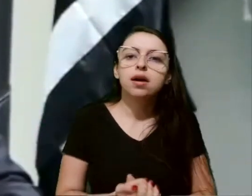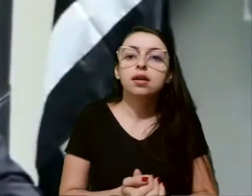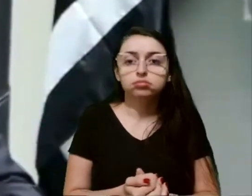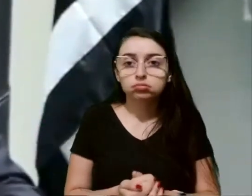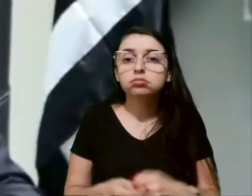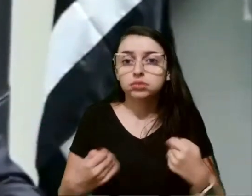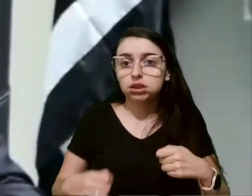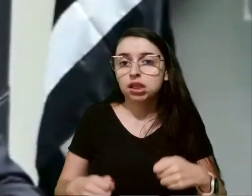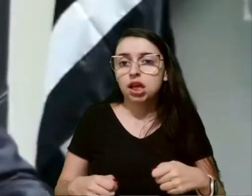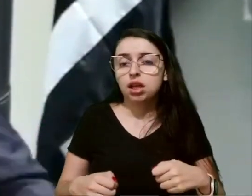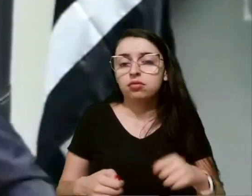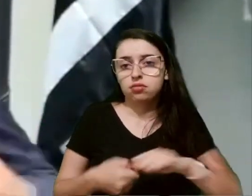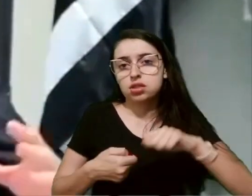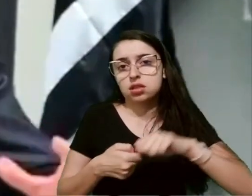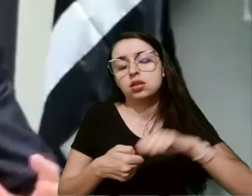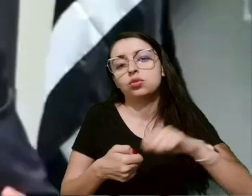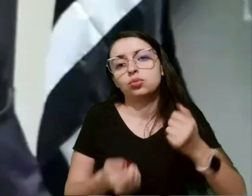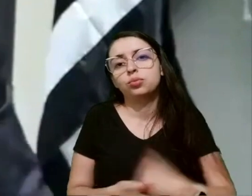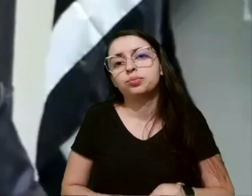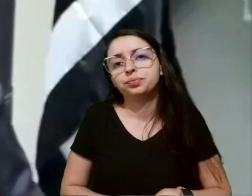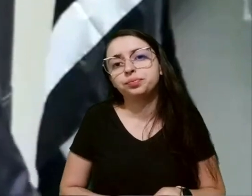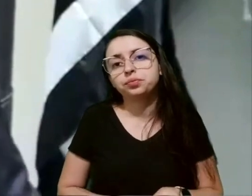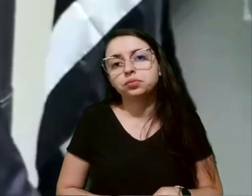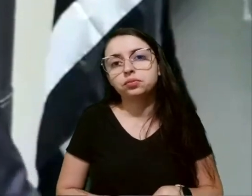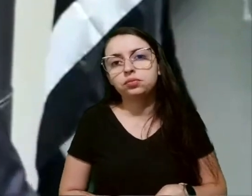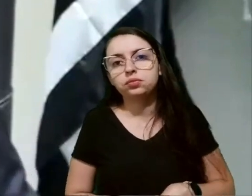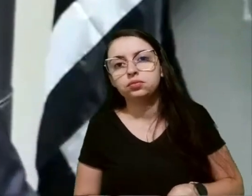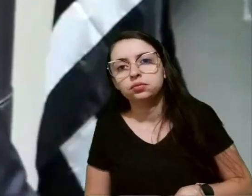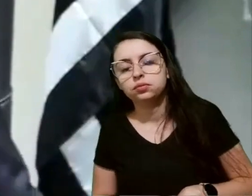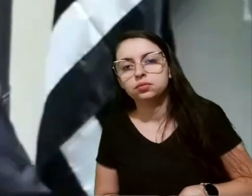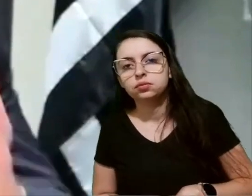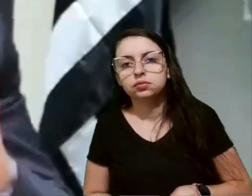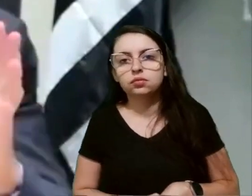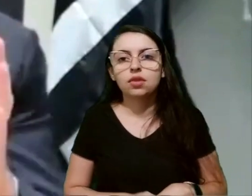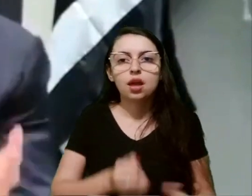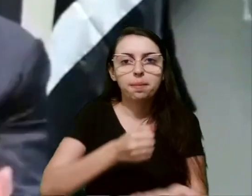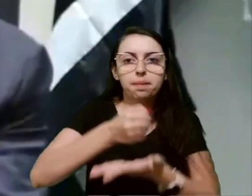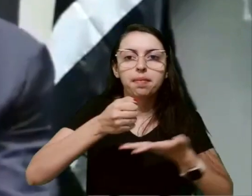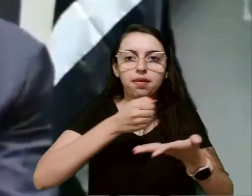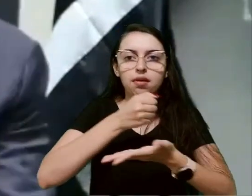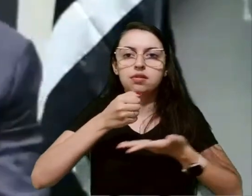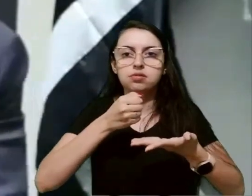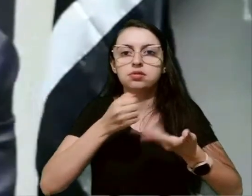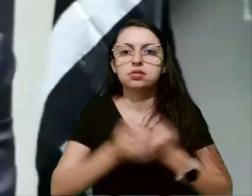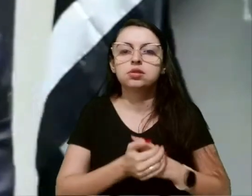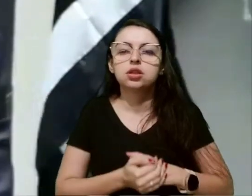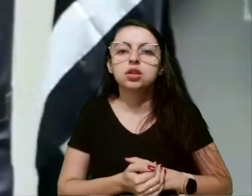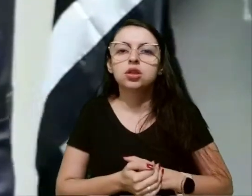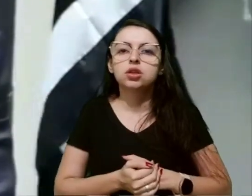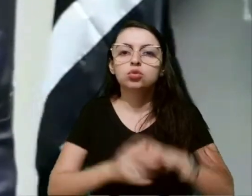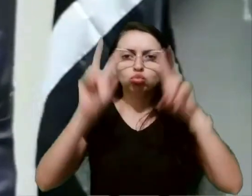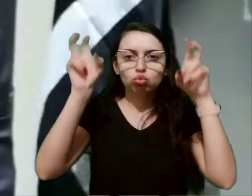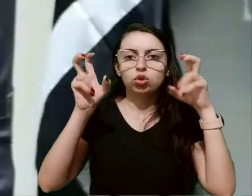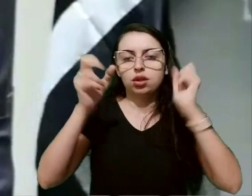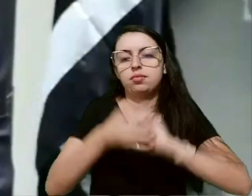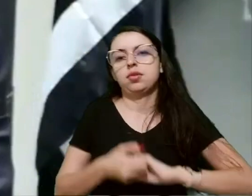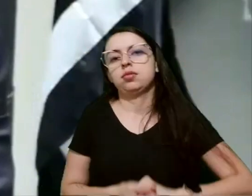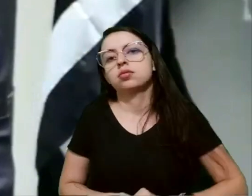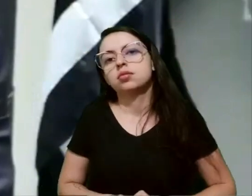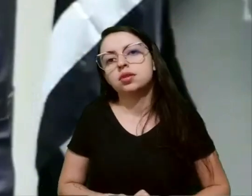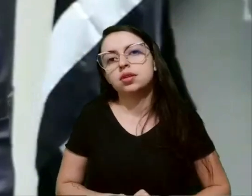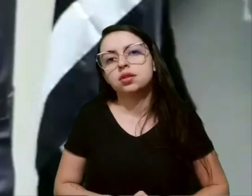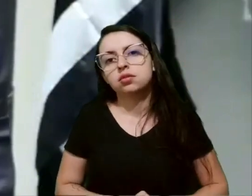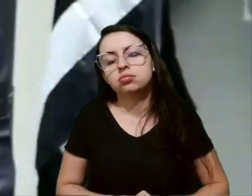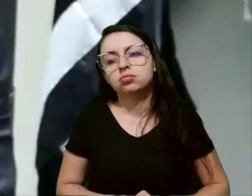funcionando. Essa é a base do conceito de jurimetria, que, num